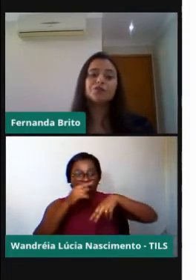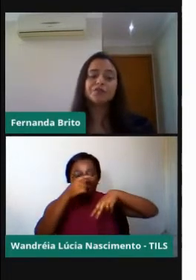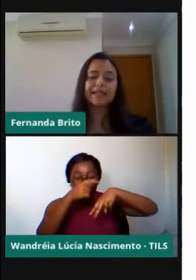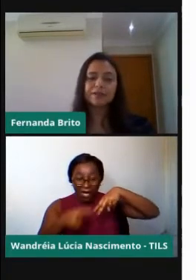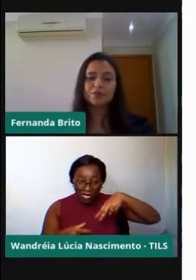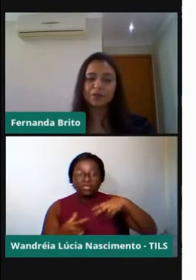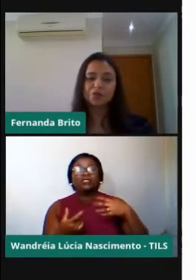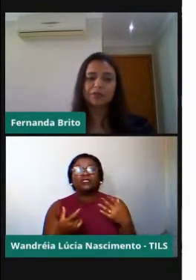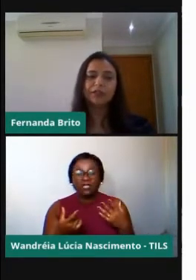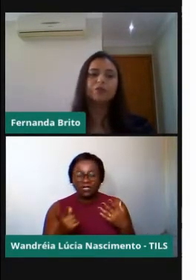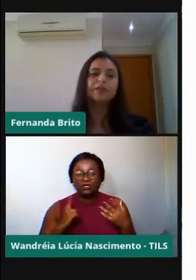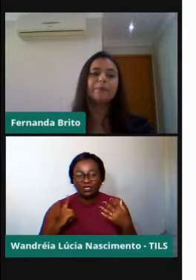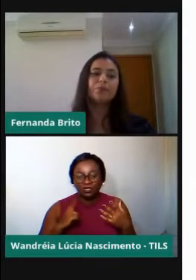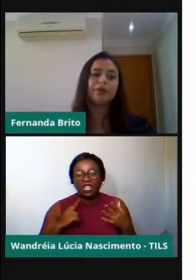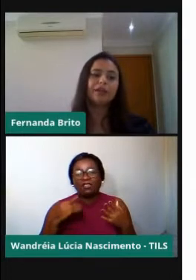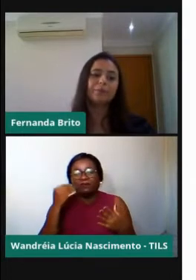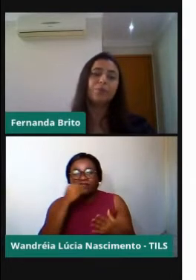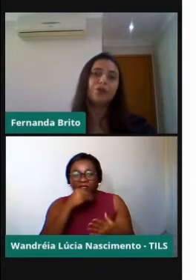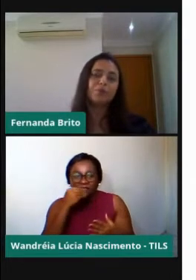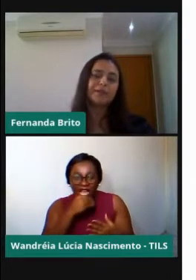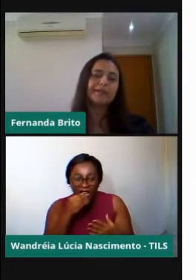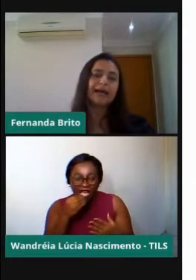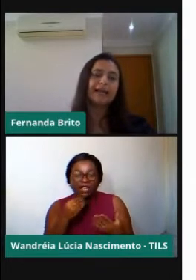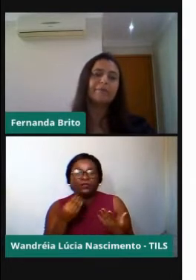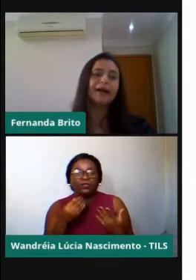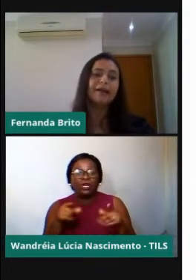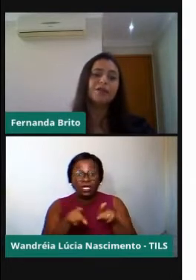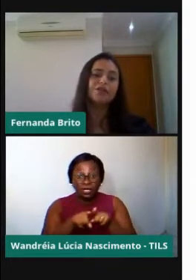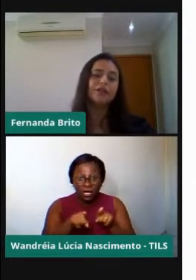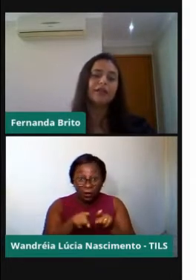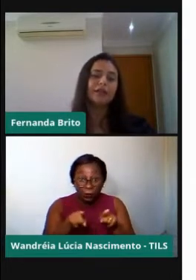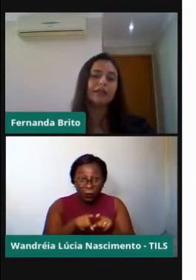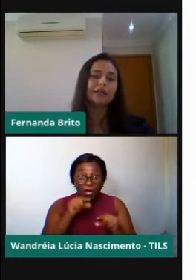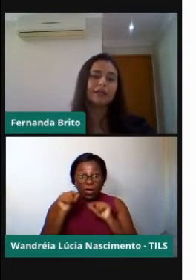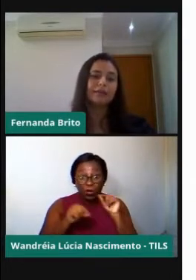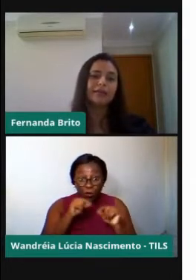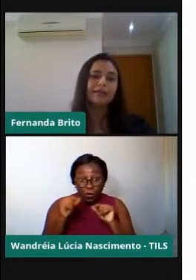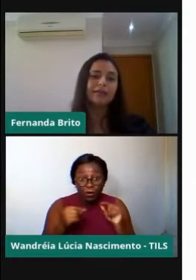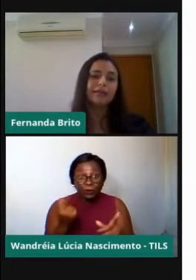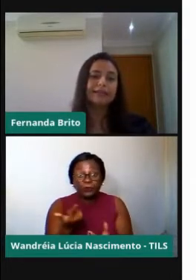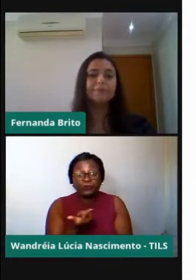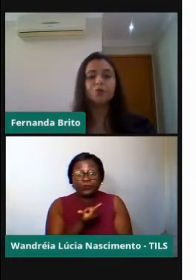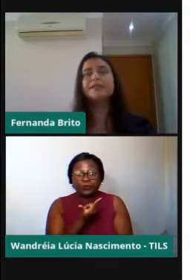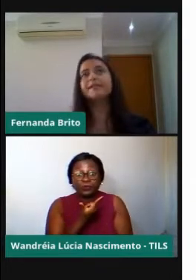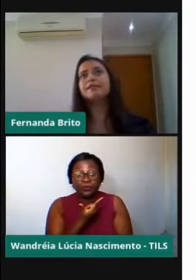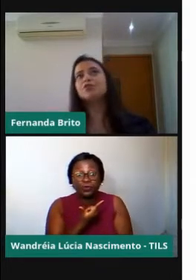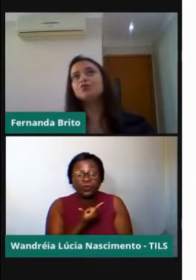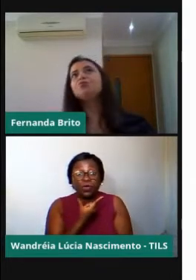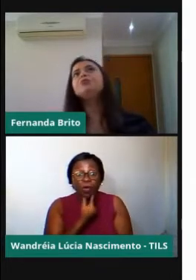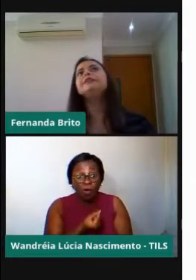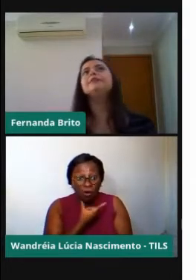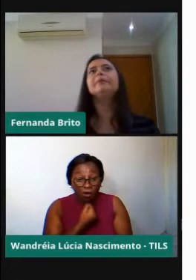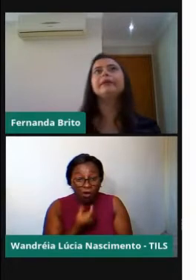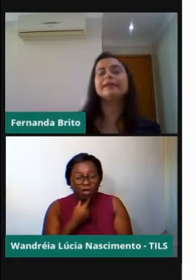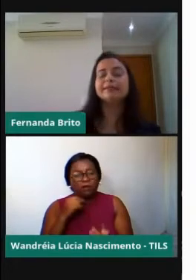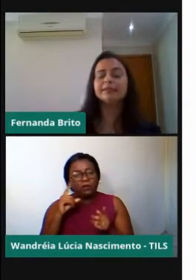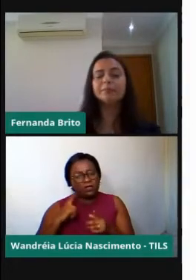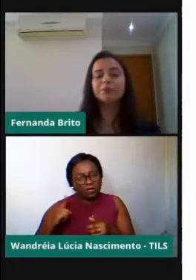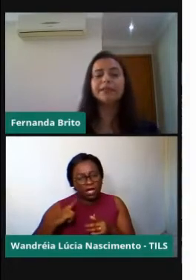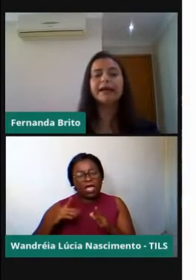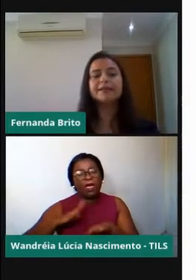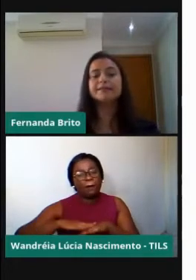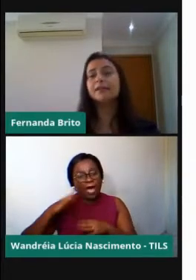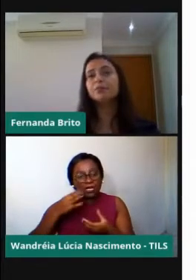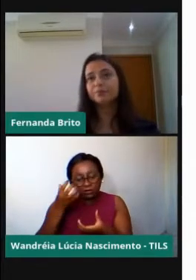Os indivíduos do sexo masculino, né, por expressarem mais receptores ACE2 e também a